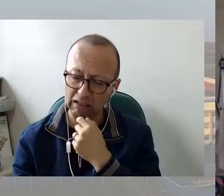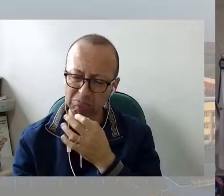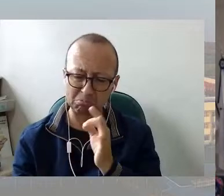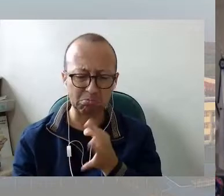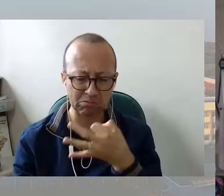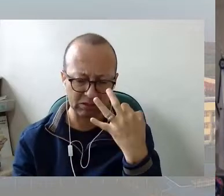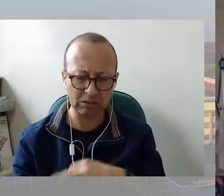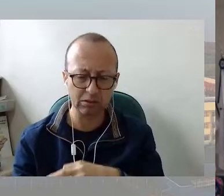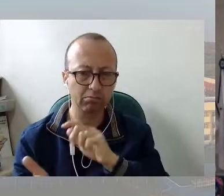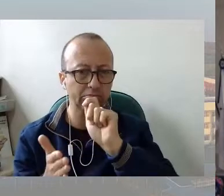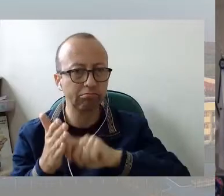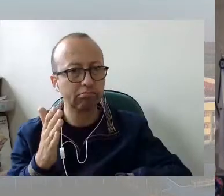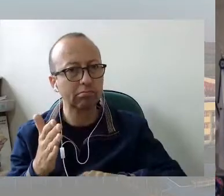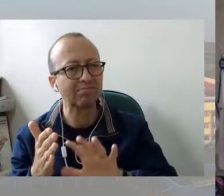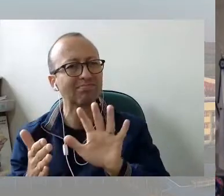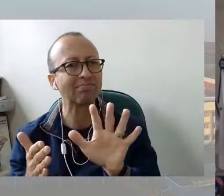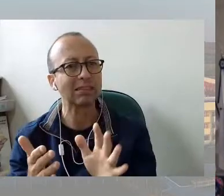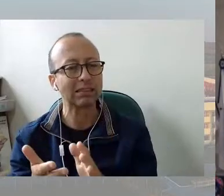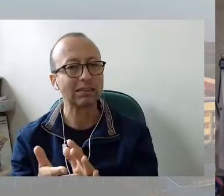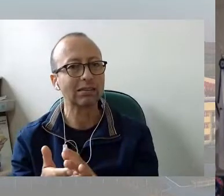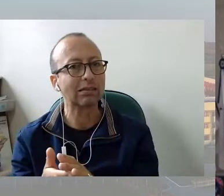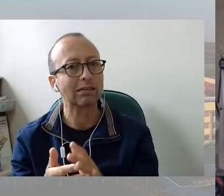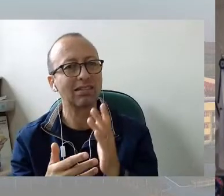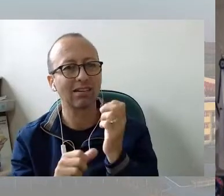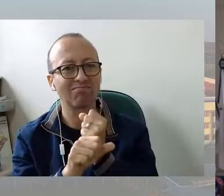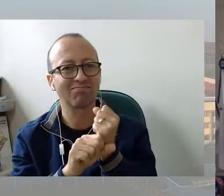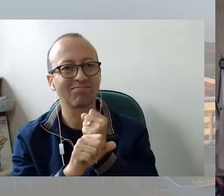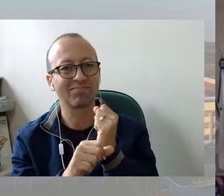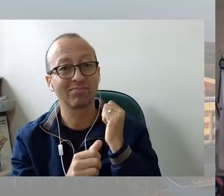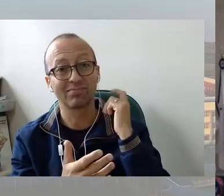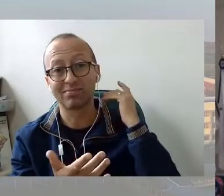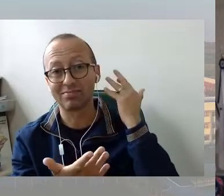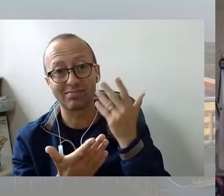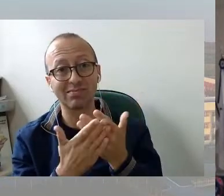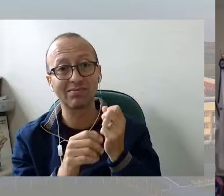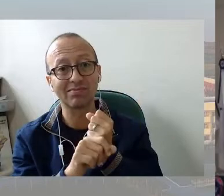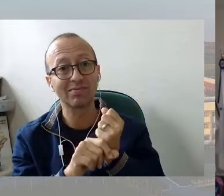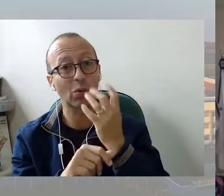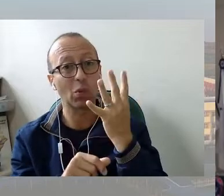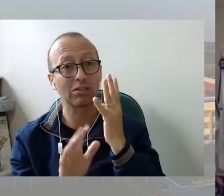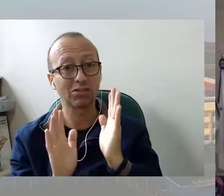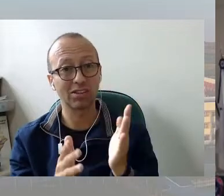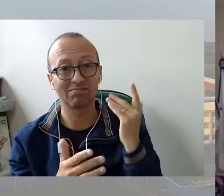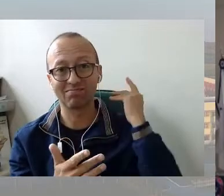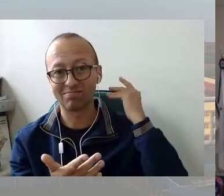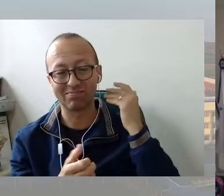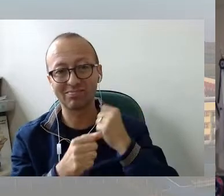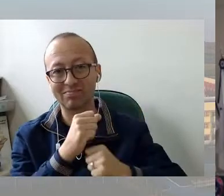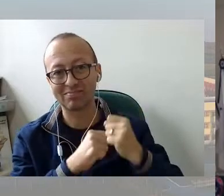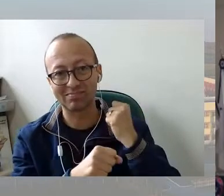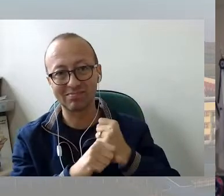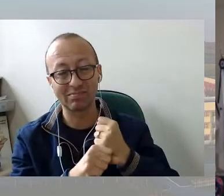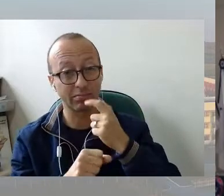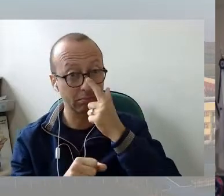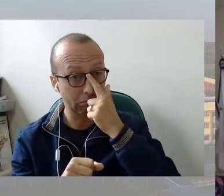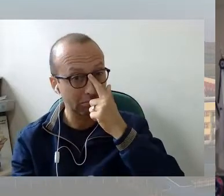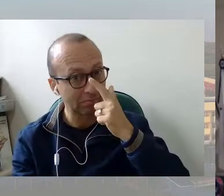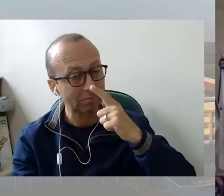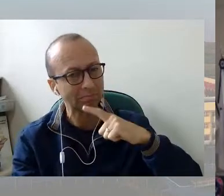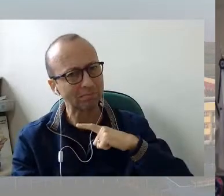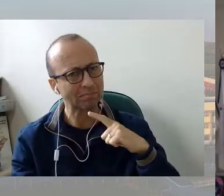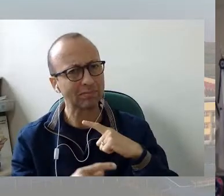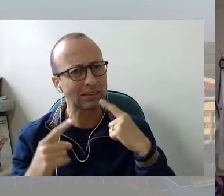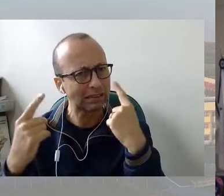vivemos 4 anos de muito ataque. Muitos nossos colegas sofreram, estão até hoje